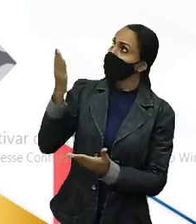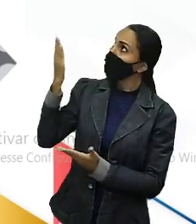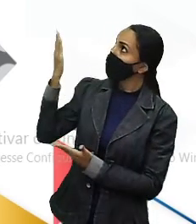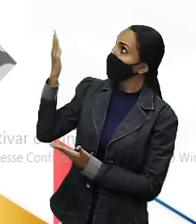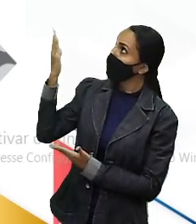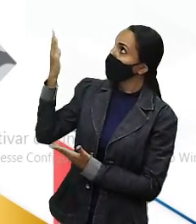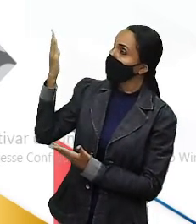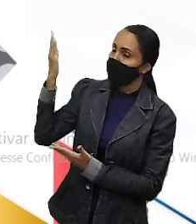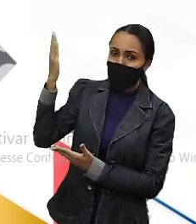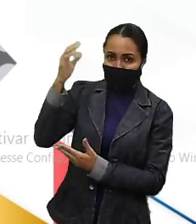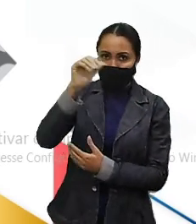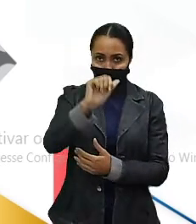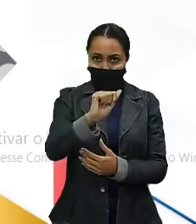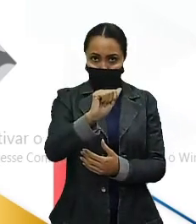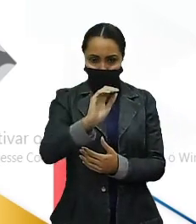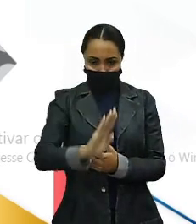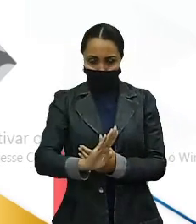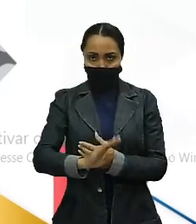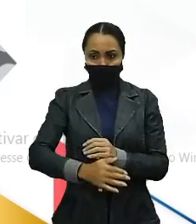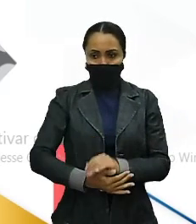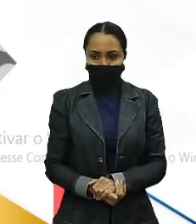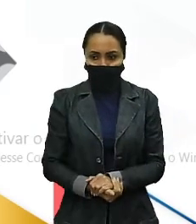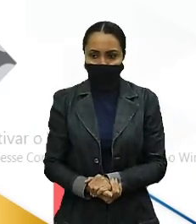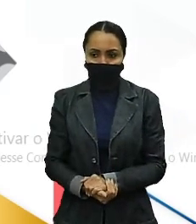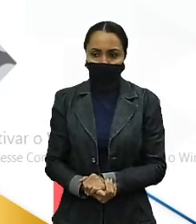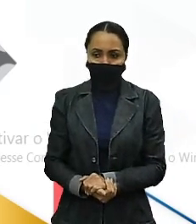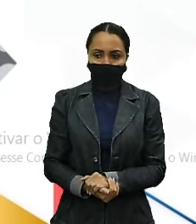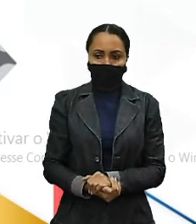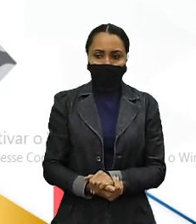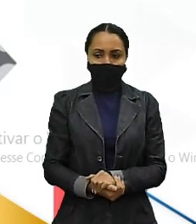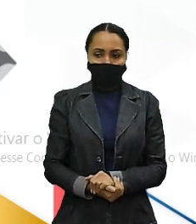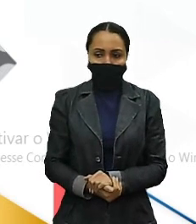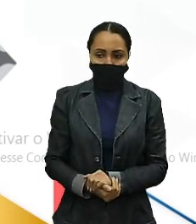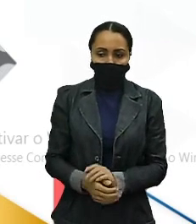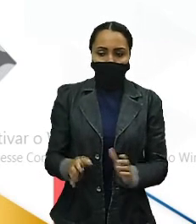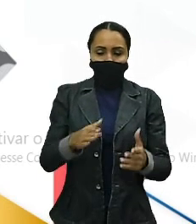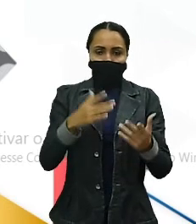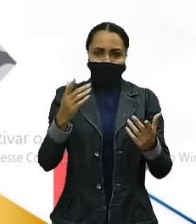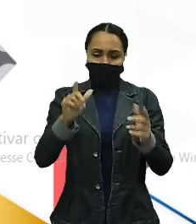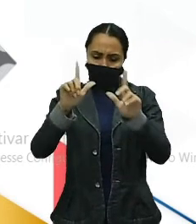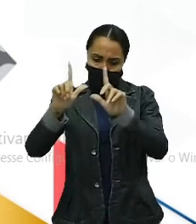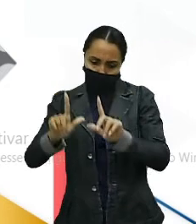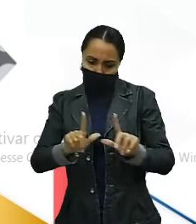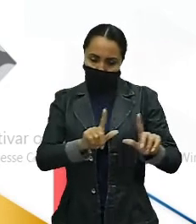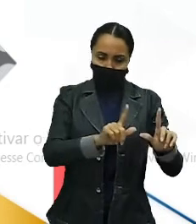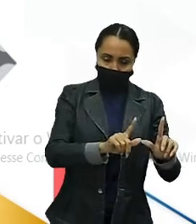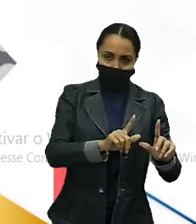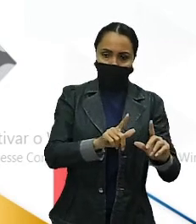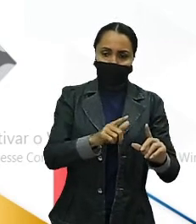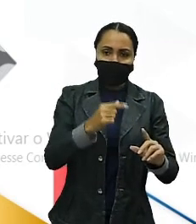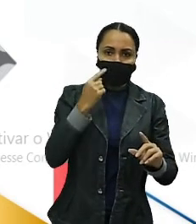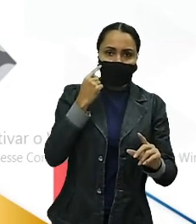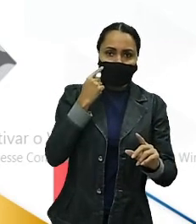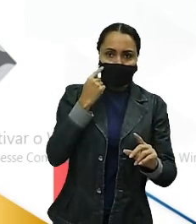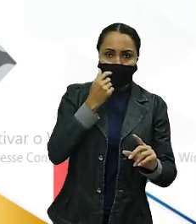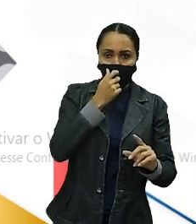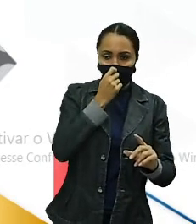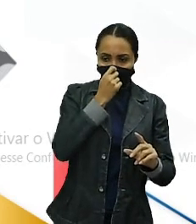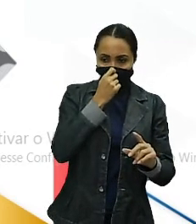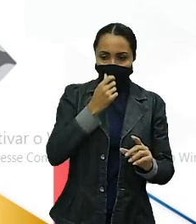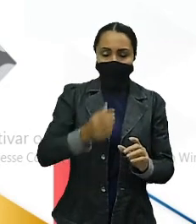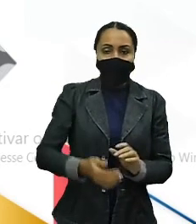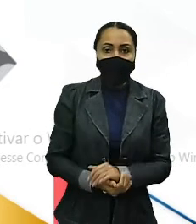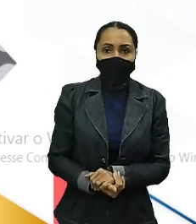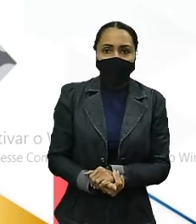Uma letra A bem pequenininha, tá? Na primeira figura, lá em cima. E aí no cantinho de cá, na outra diagonal, na parte da